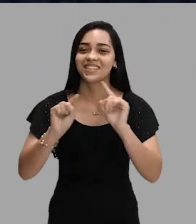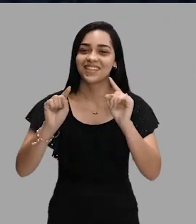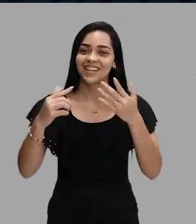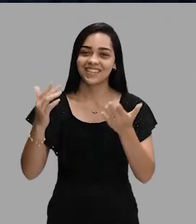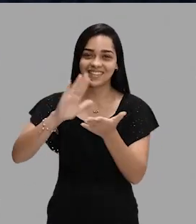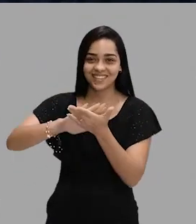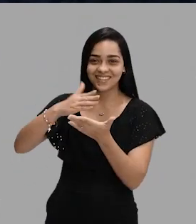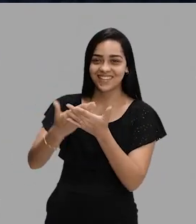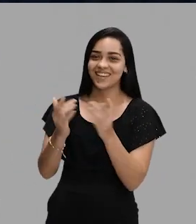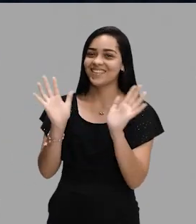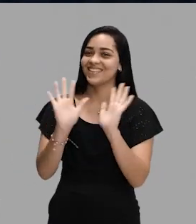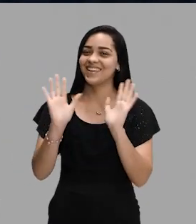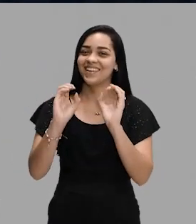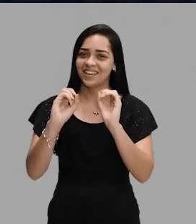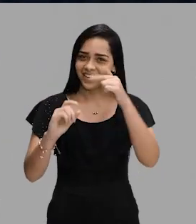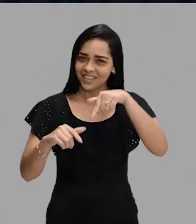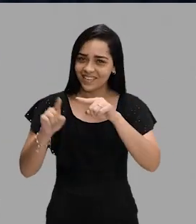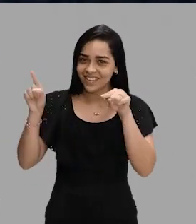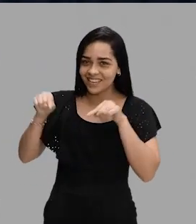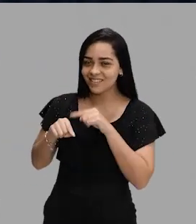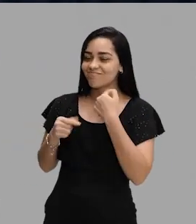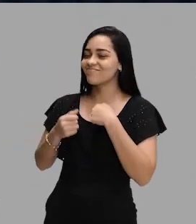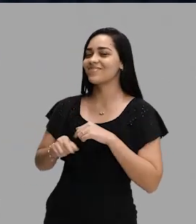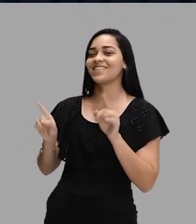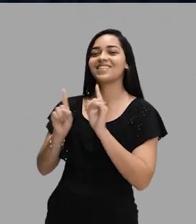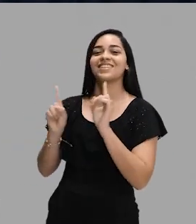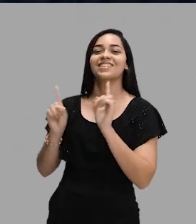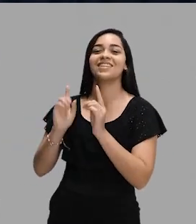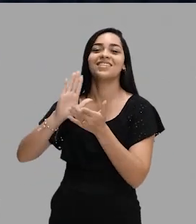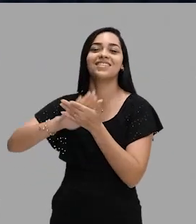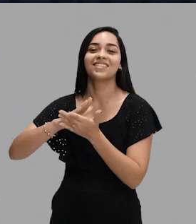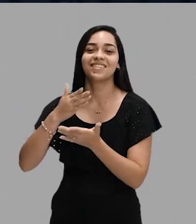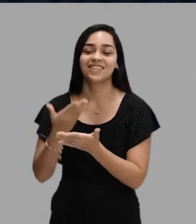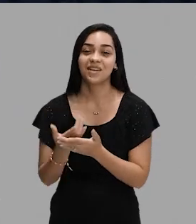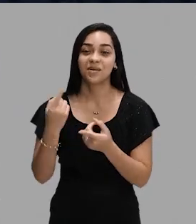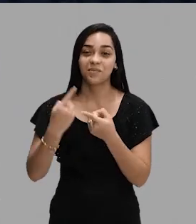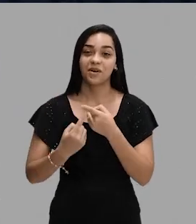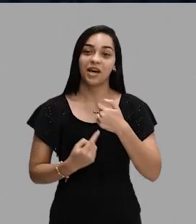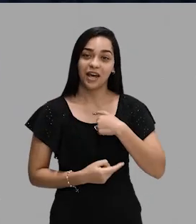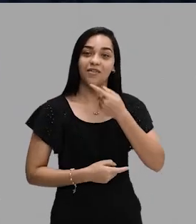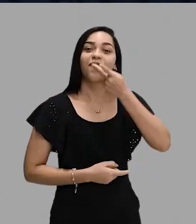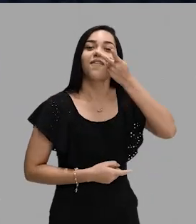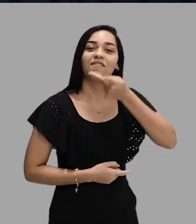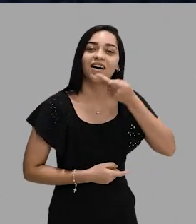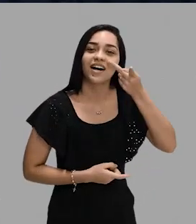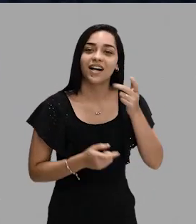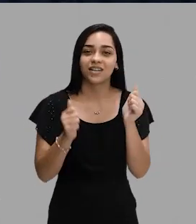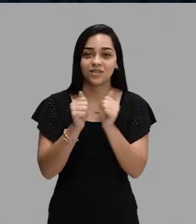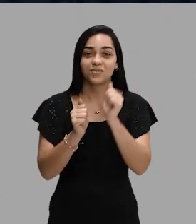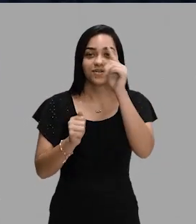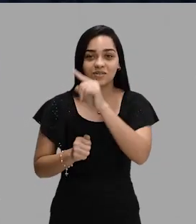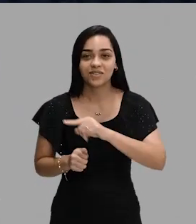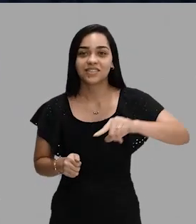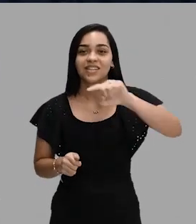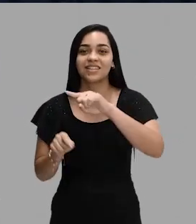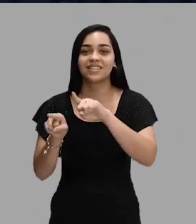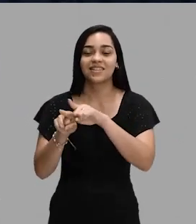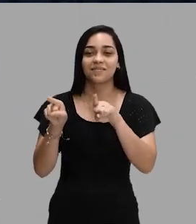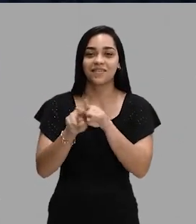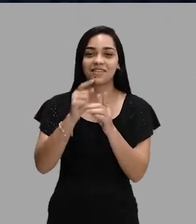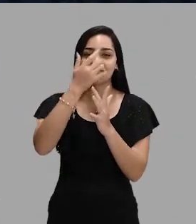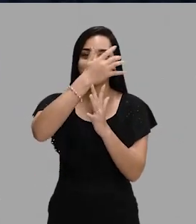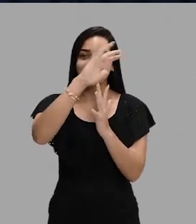de intérpretes aqui, né? Aqui que elas ficam, ó, não vou mais precisar de intérpretes, porque eu mesmo vou falar com vocês, tá? E vou fazer